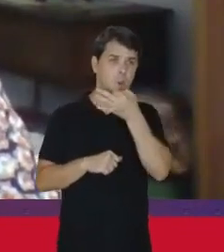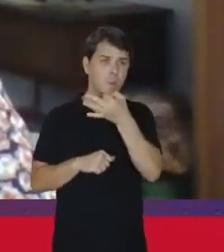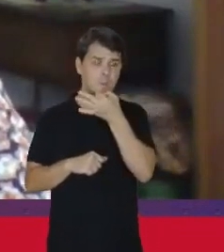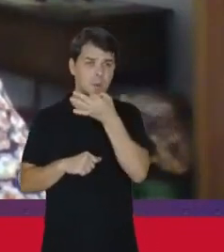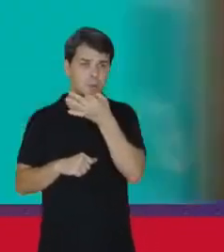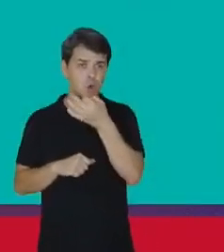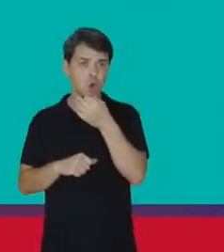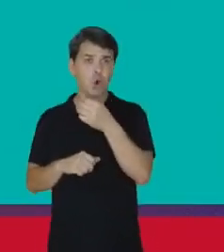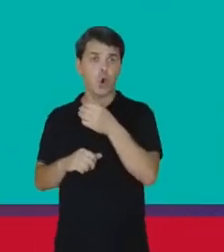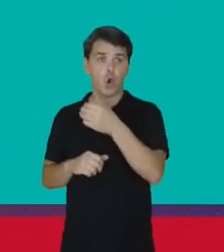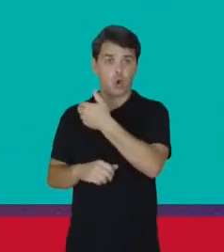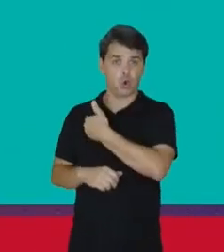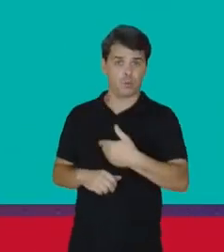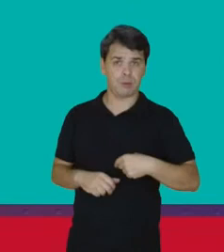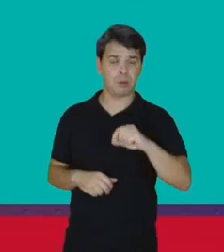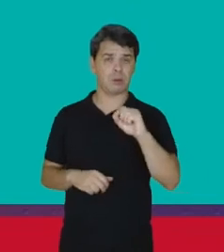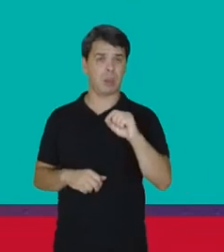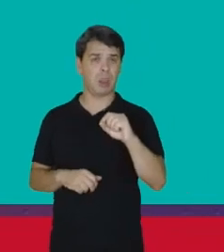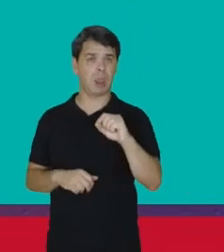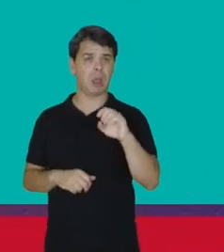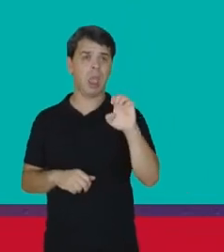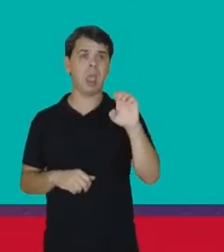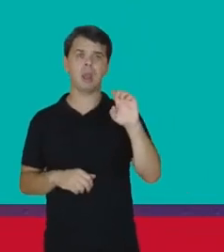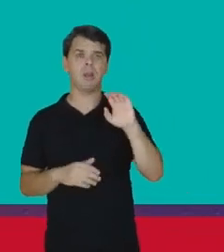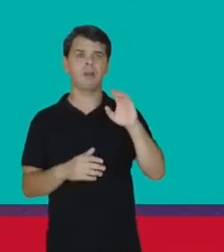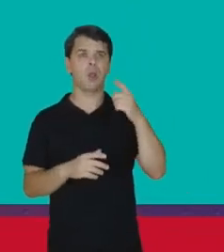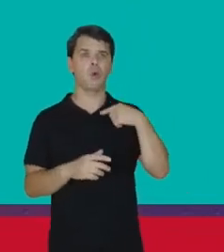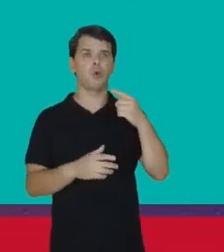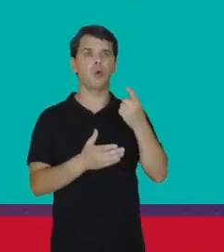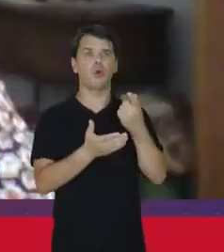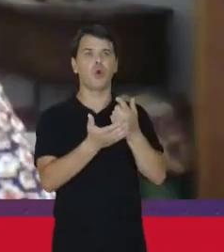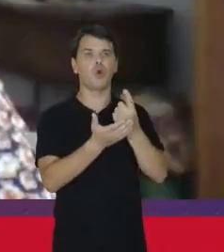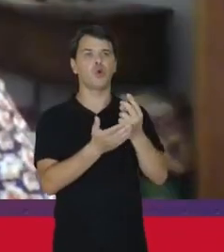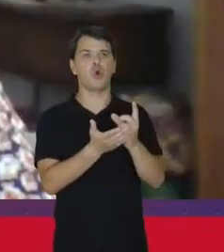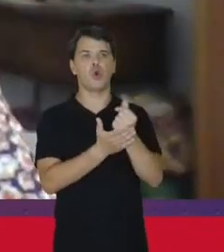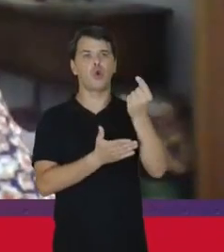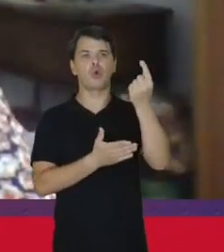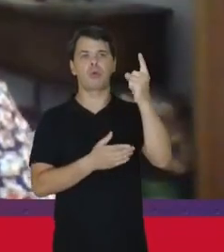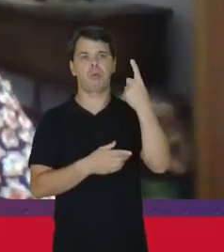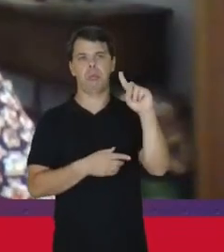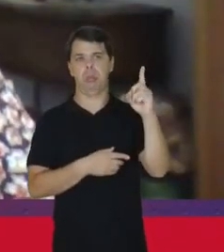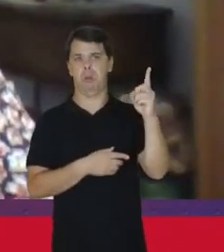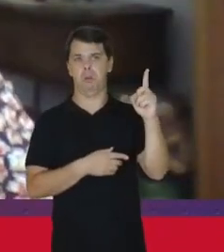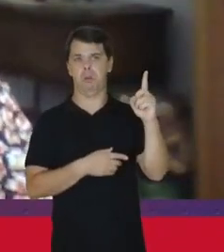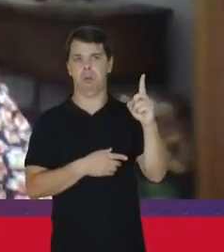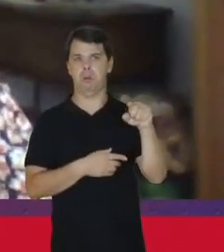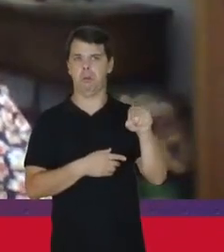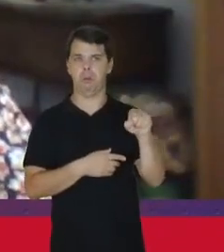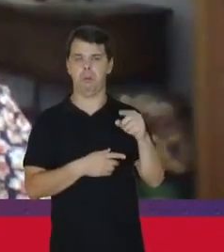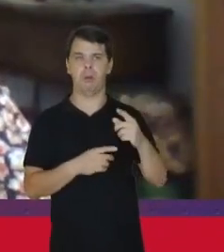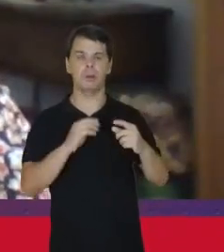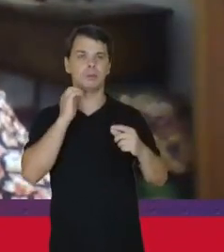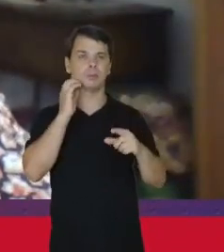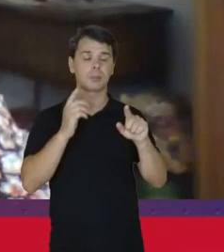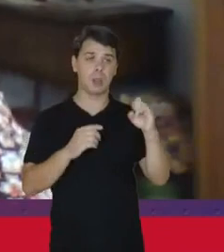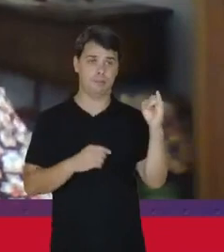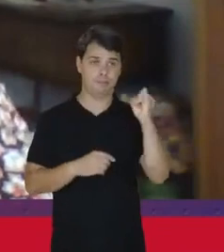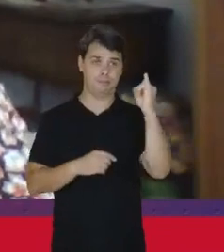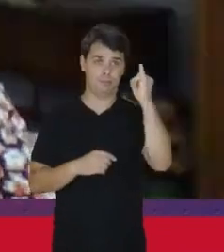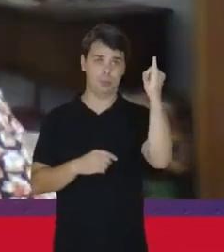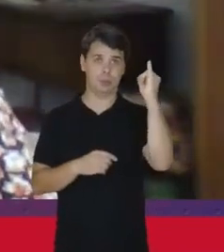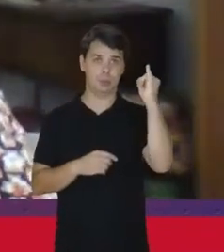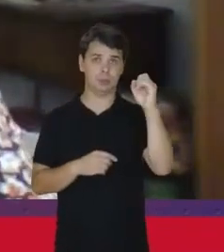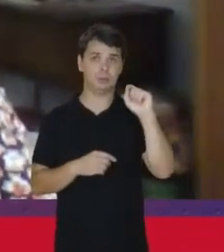pelo governo era de que ela era deficitária. Bom, primeiro, é